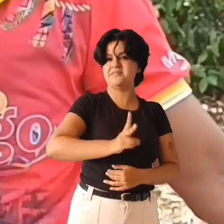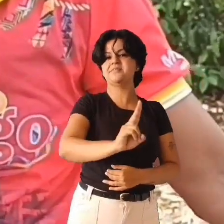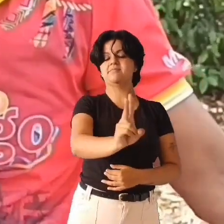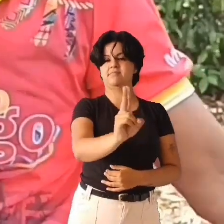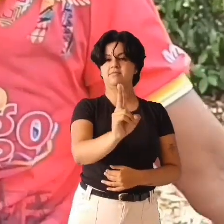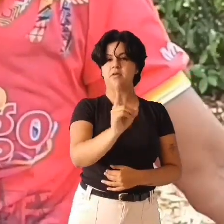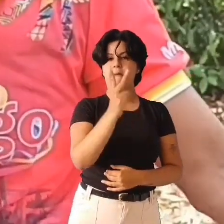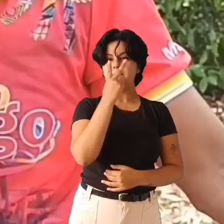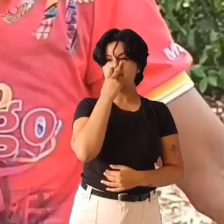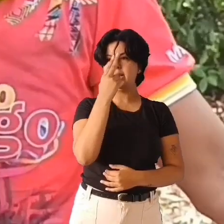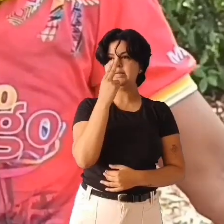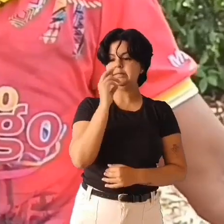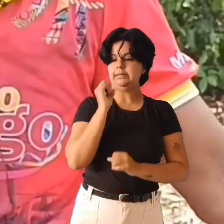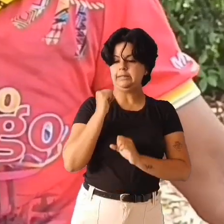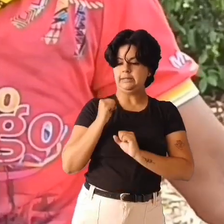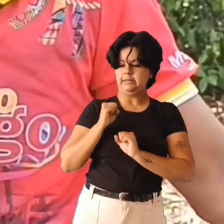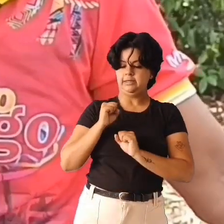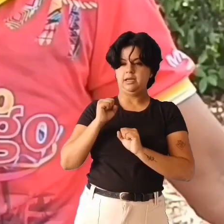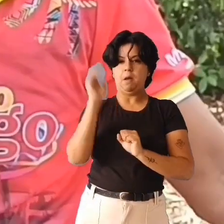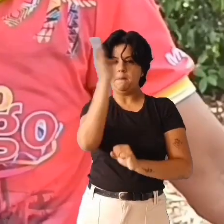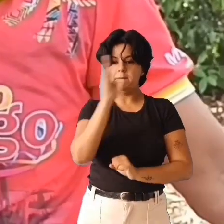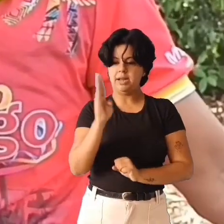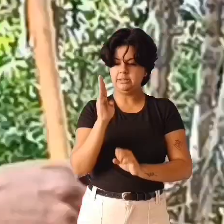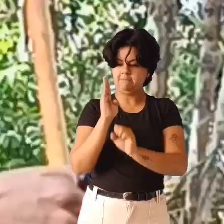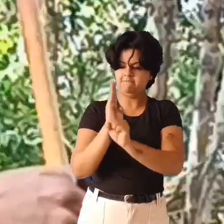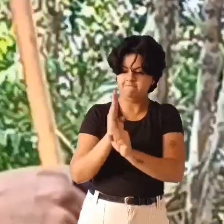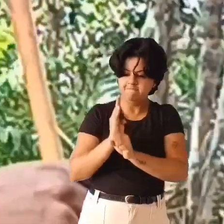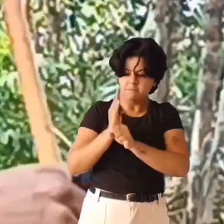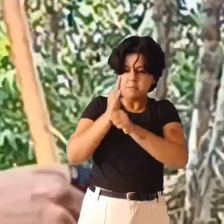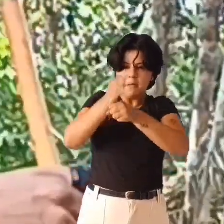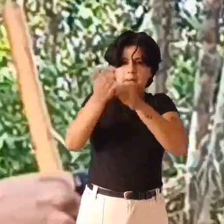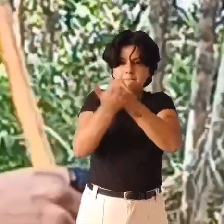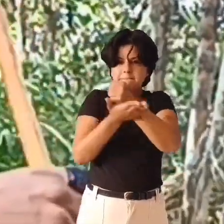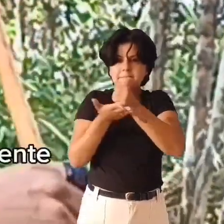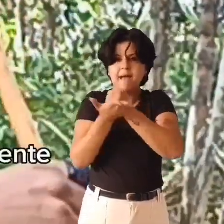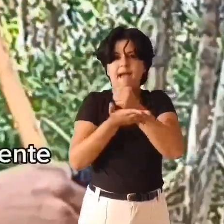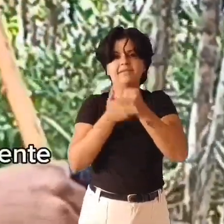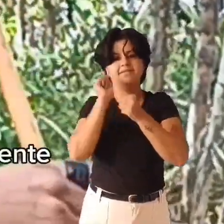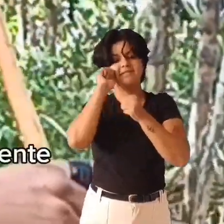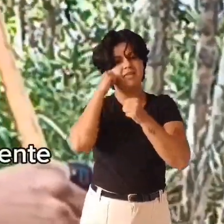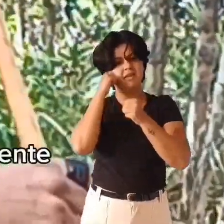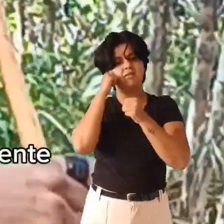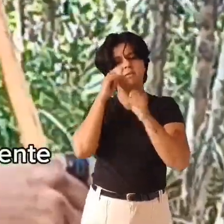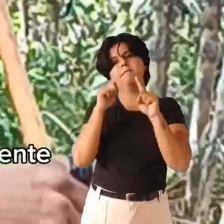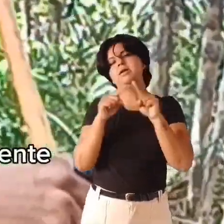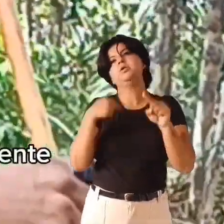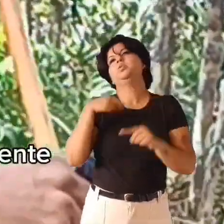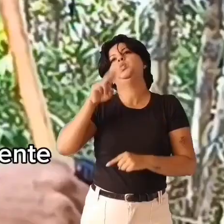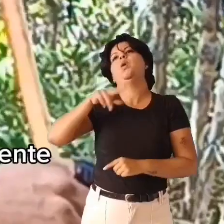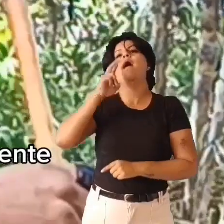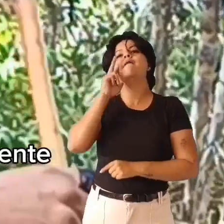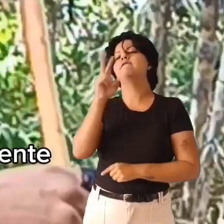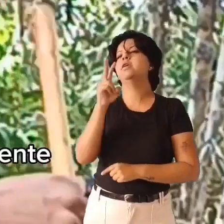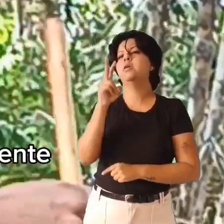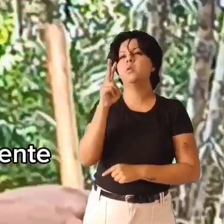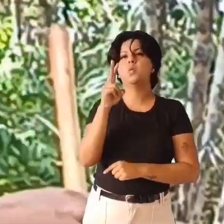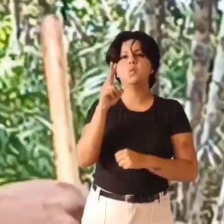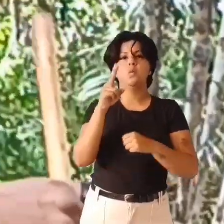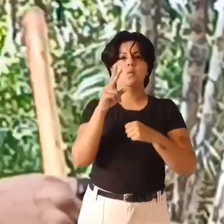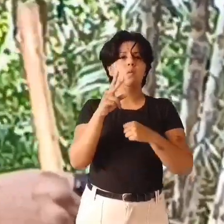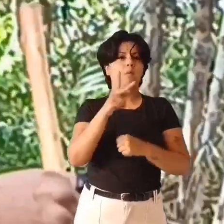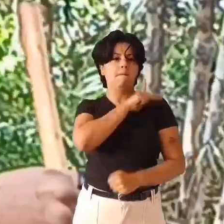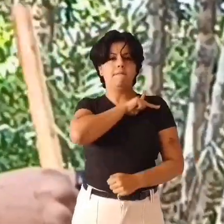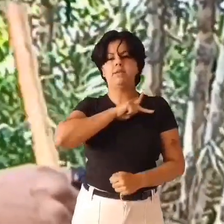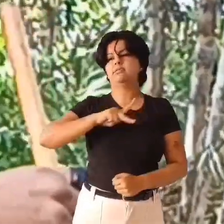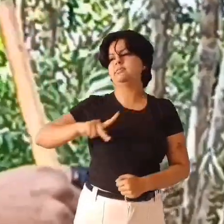que fomos nós que carreguemos esse país nas costas, né? Então esse povo nos deve muito ainda. Nunca eu ouvi dizer assim que um presidente,